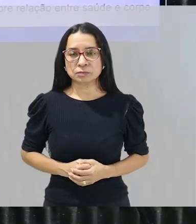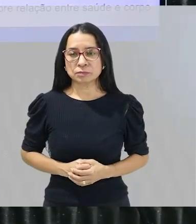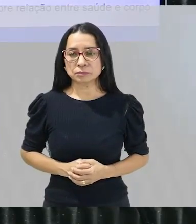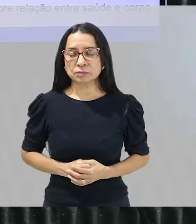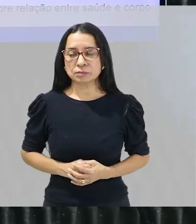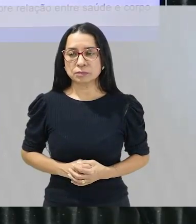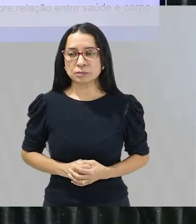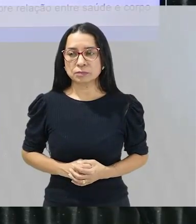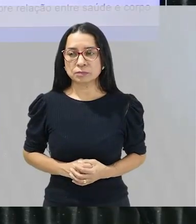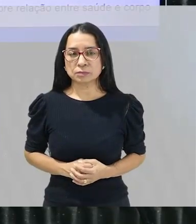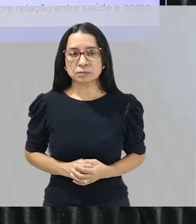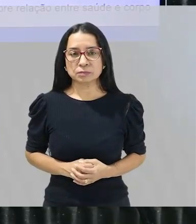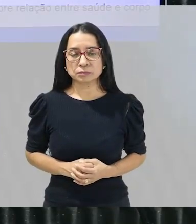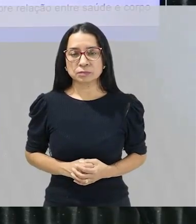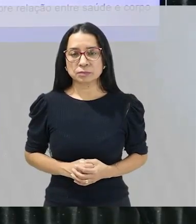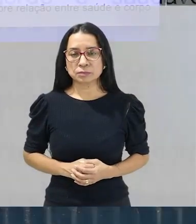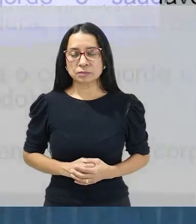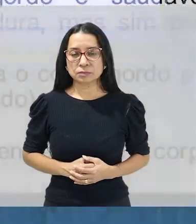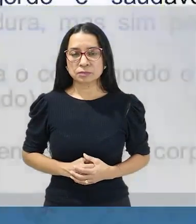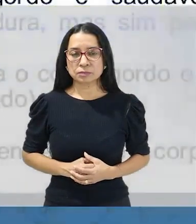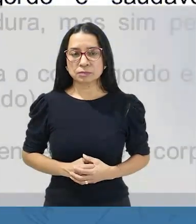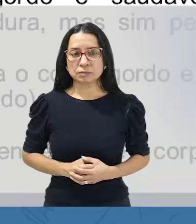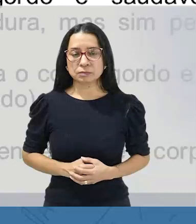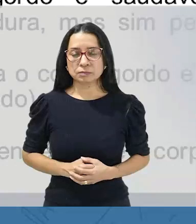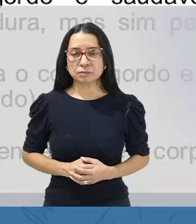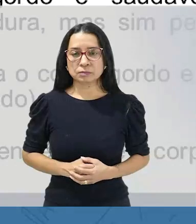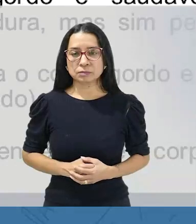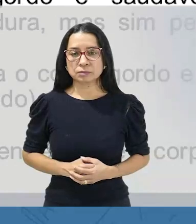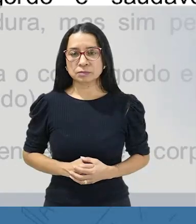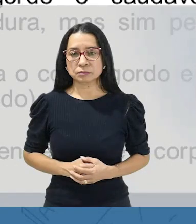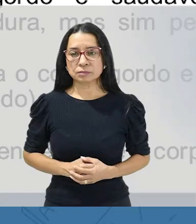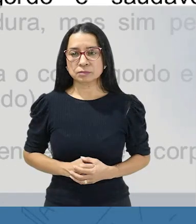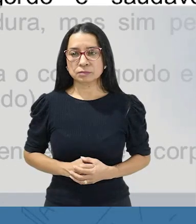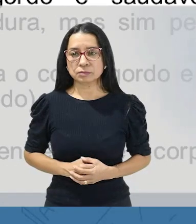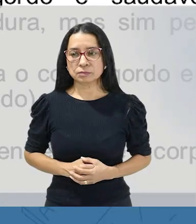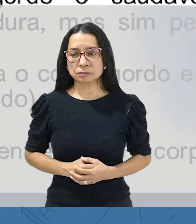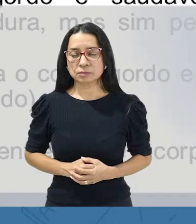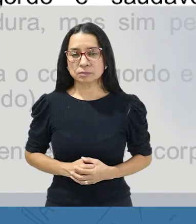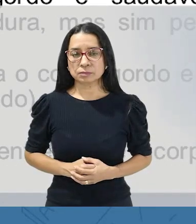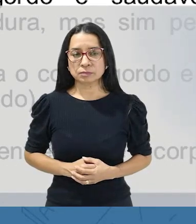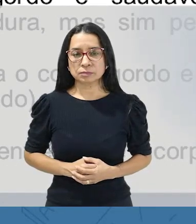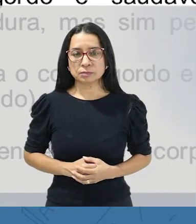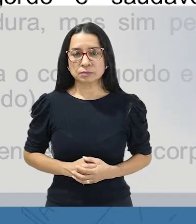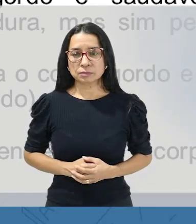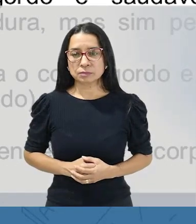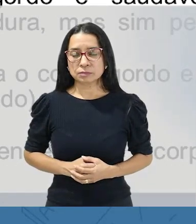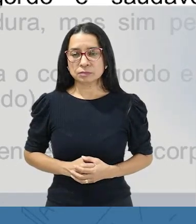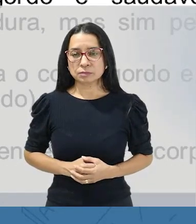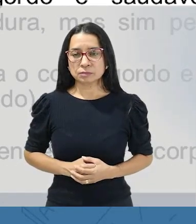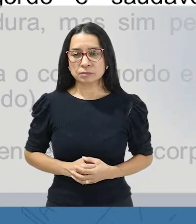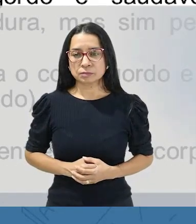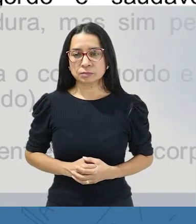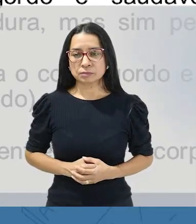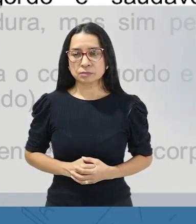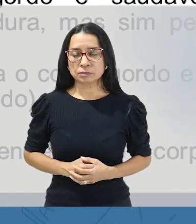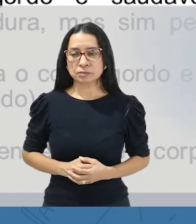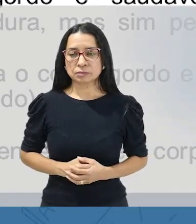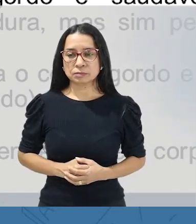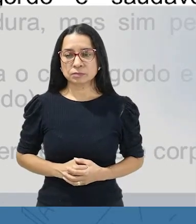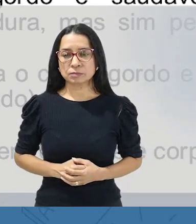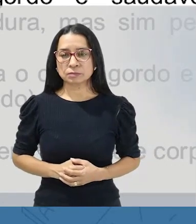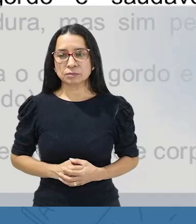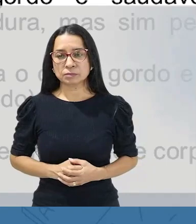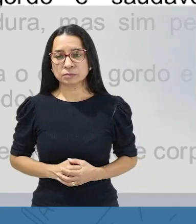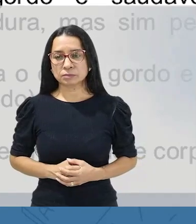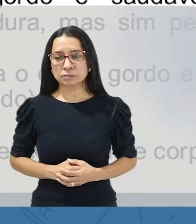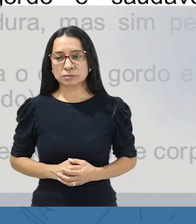publicitárias e se transformou em sonho de consumo para milhares de pessoas. Partindo dessa concepção, o gordo passa a ter um corpo visivelmente sem comedimento,